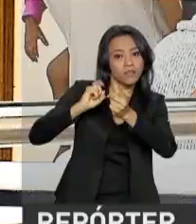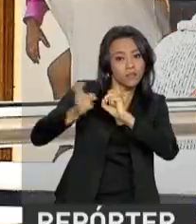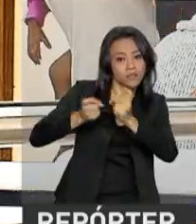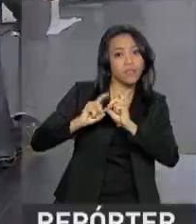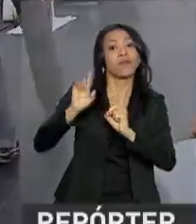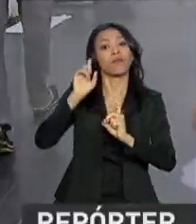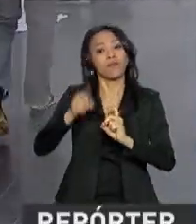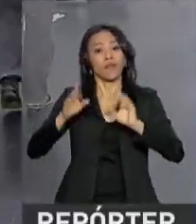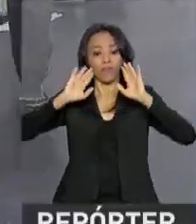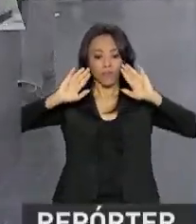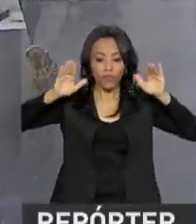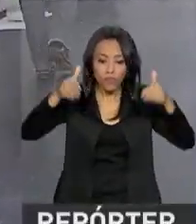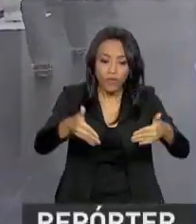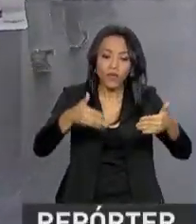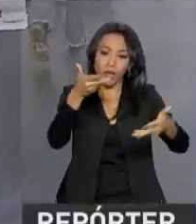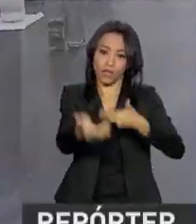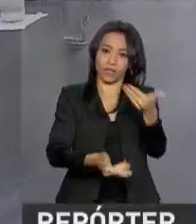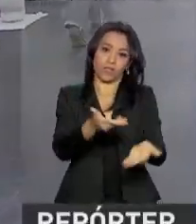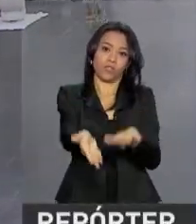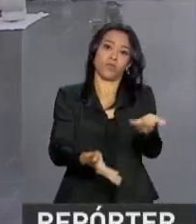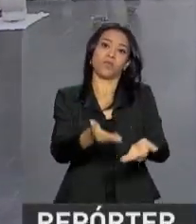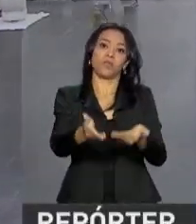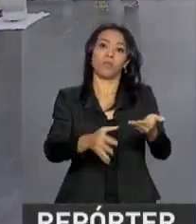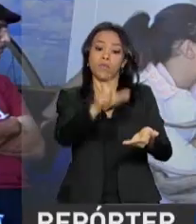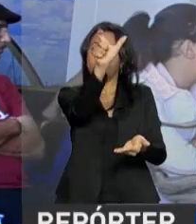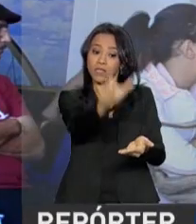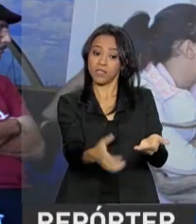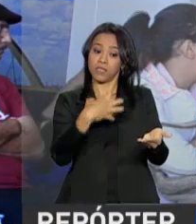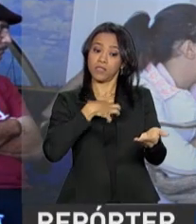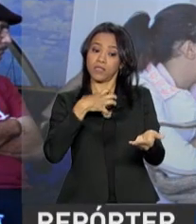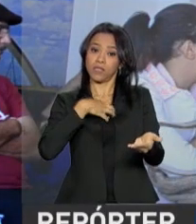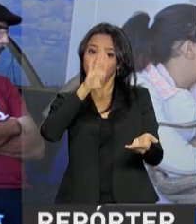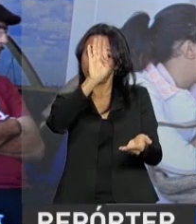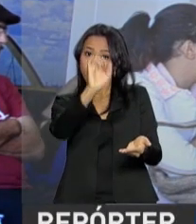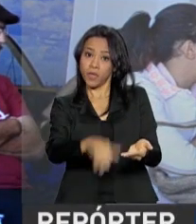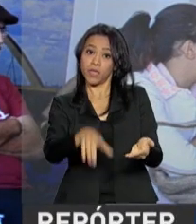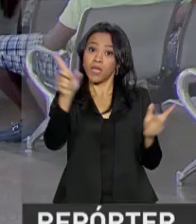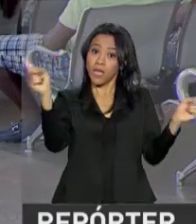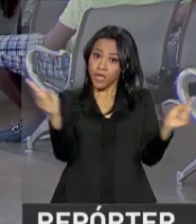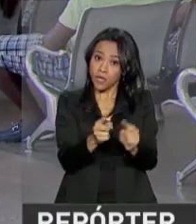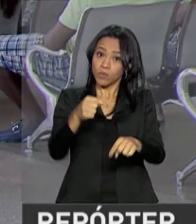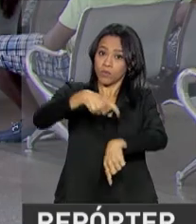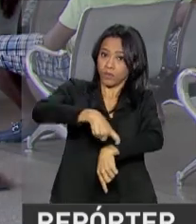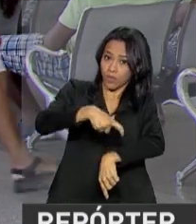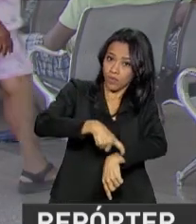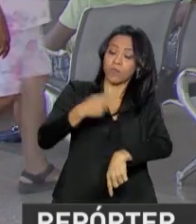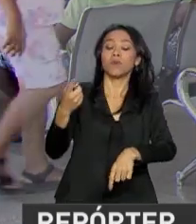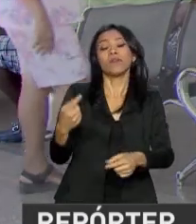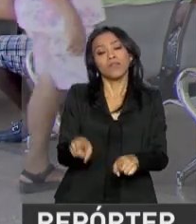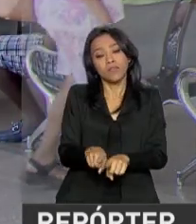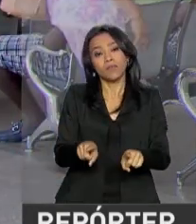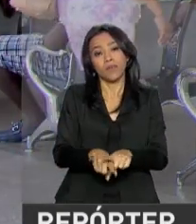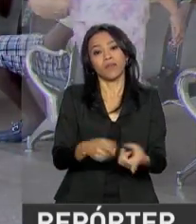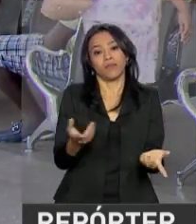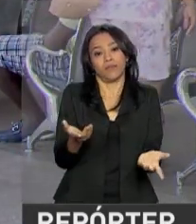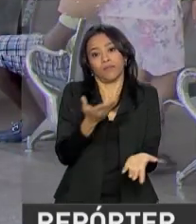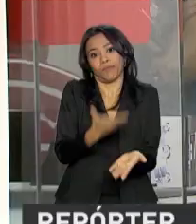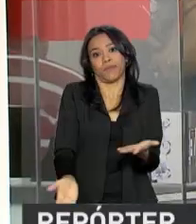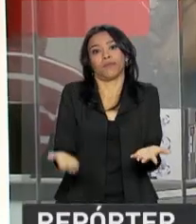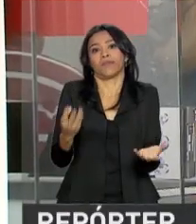atendimento proporcionando bem estar do paciente reduzindo o tempo de espera e os desperdícios nas